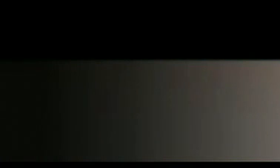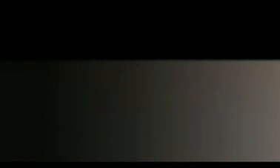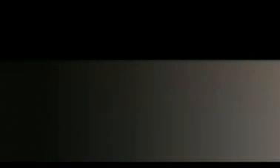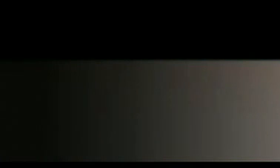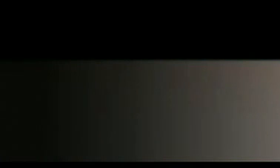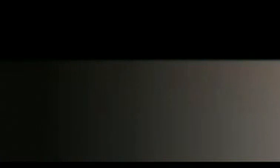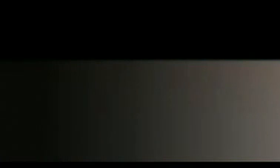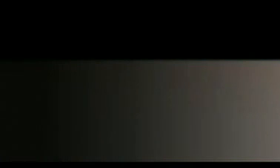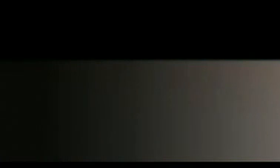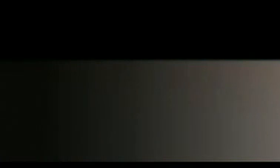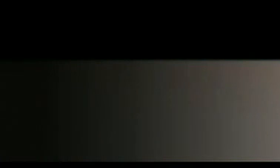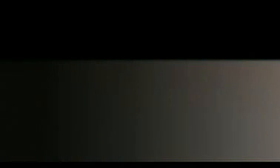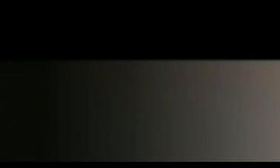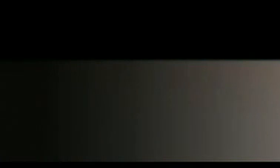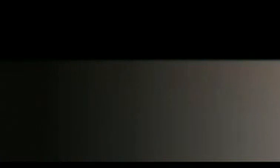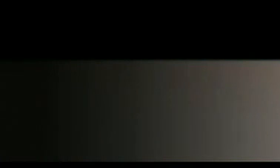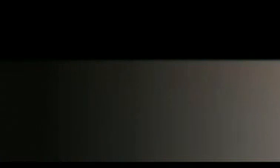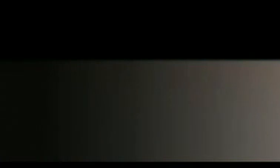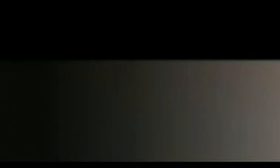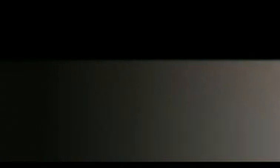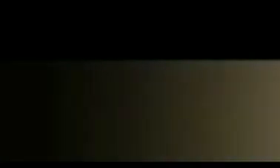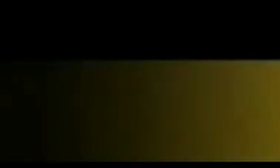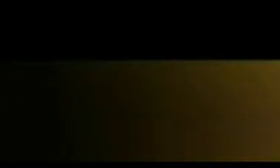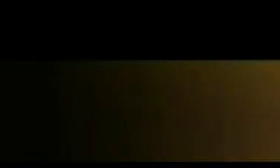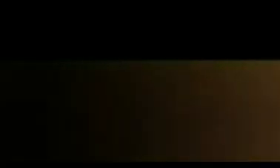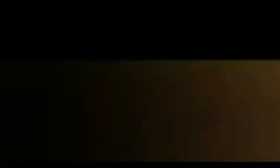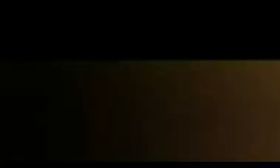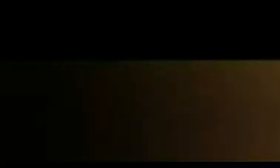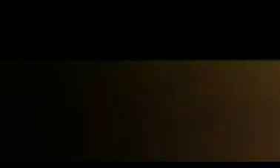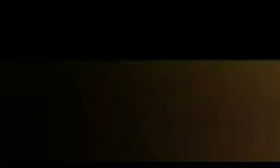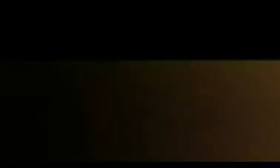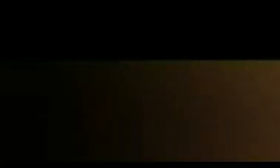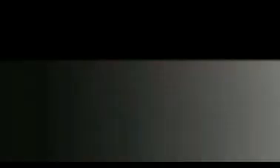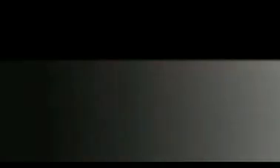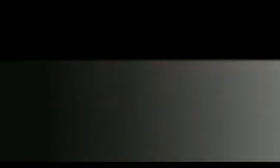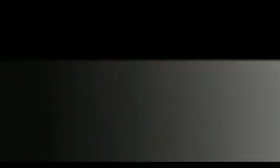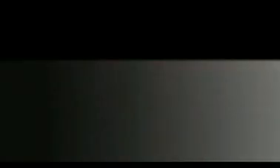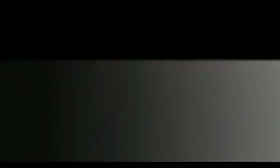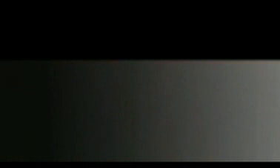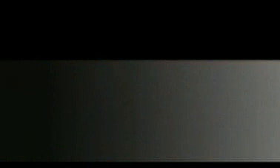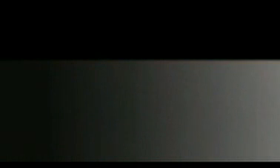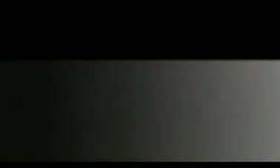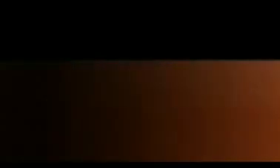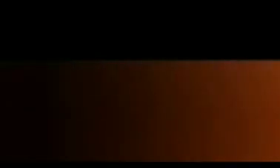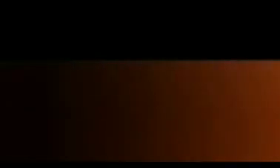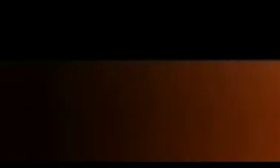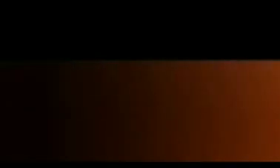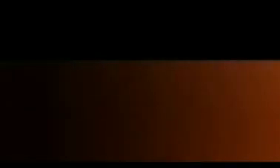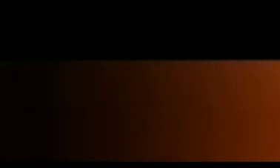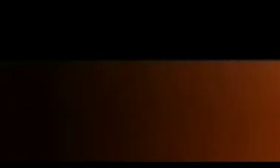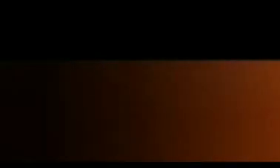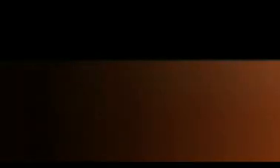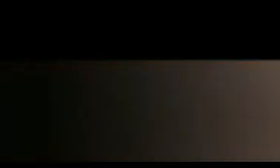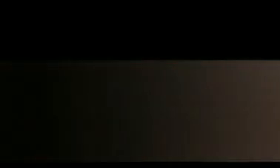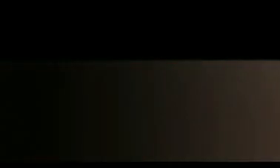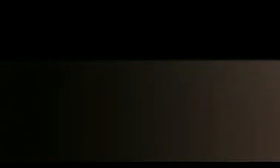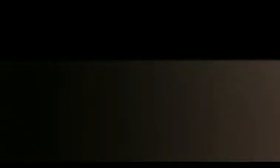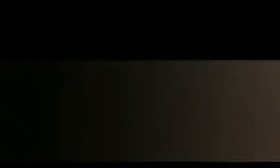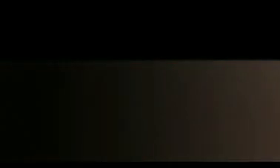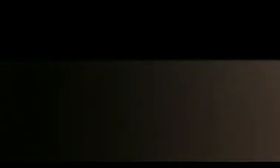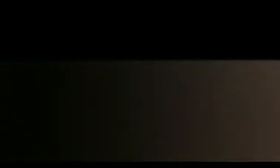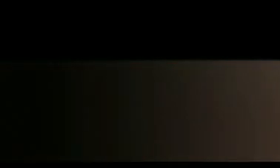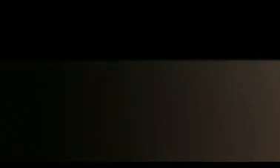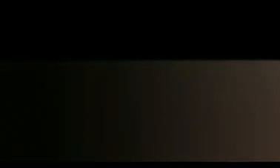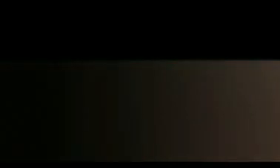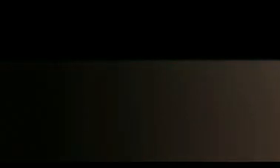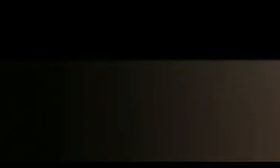Literalmente, viabilizou o brasileiro ter um prato de comida em sua mesa. Criou o Bolsa Família, criou a Farmácia Popular, o programa Luz para Todos, mais de